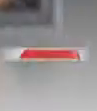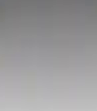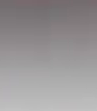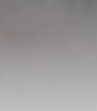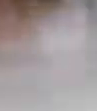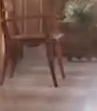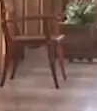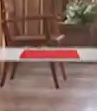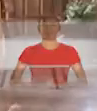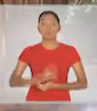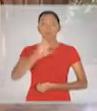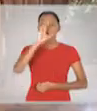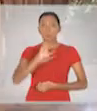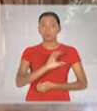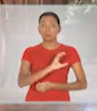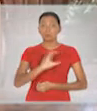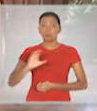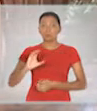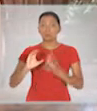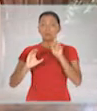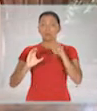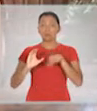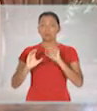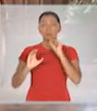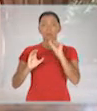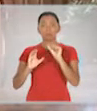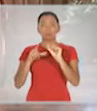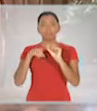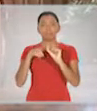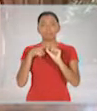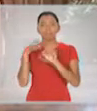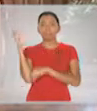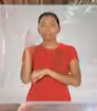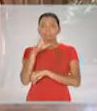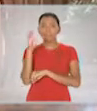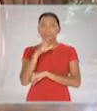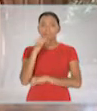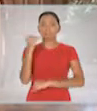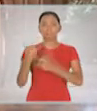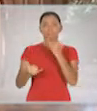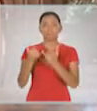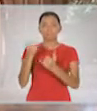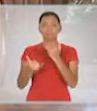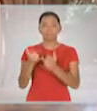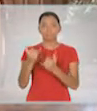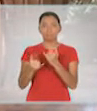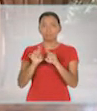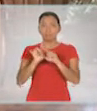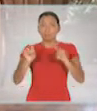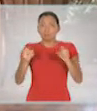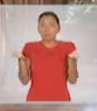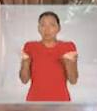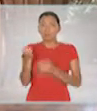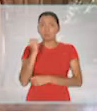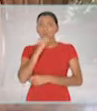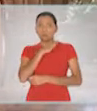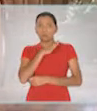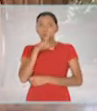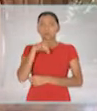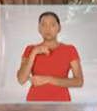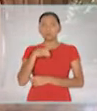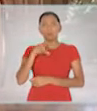Amazônia. O catolicismo foi a maior influência da Idade Média, mas na